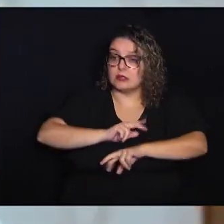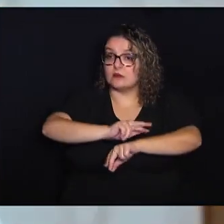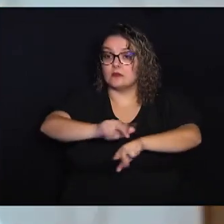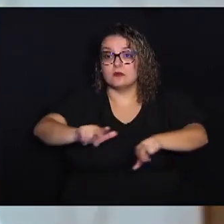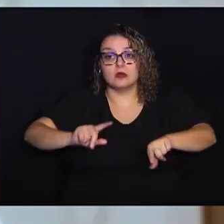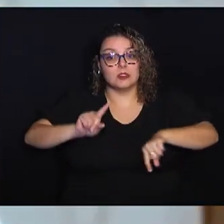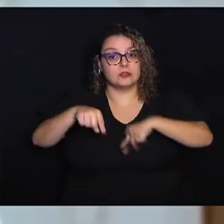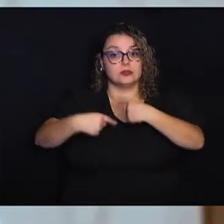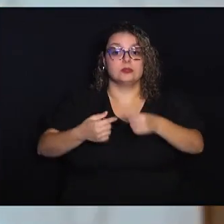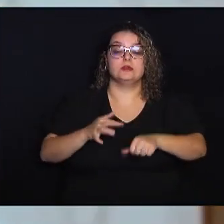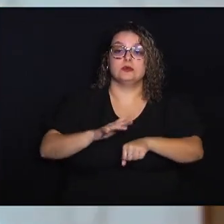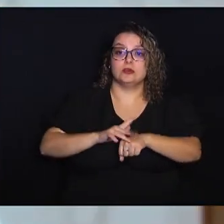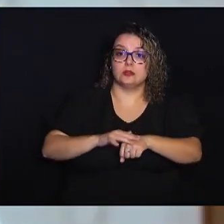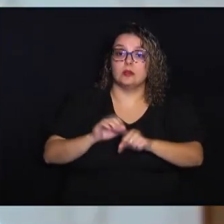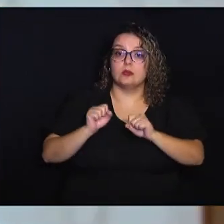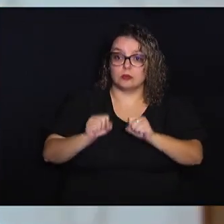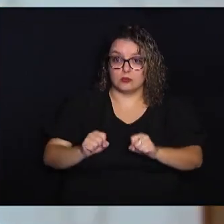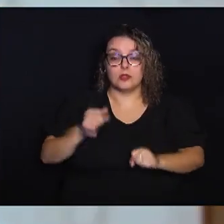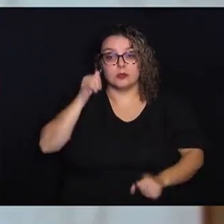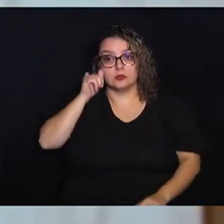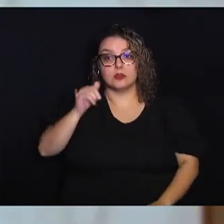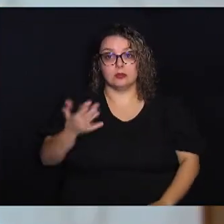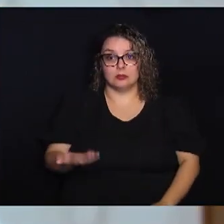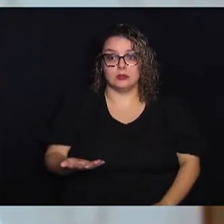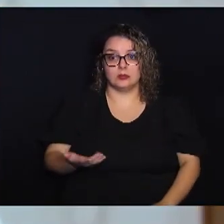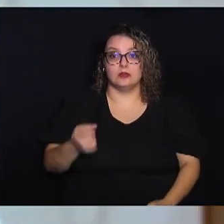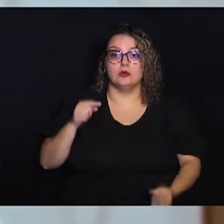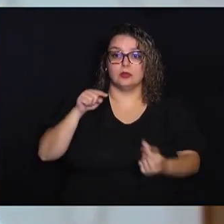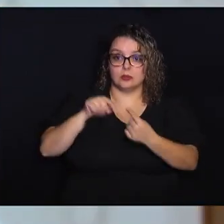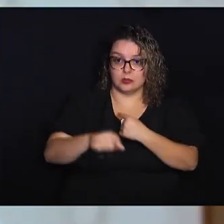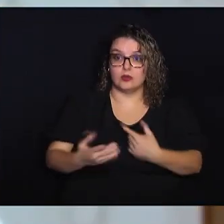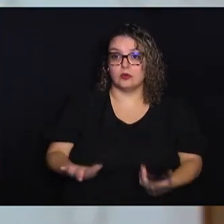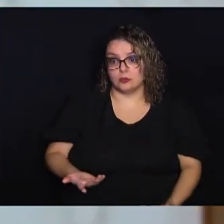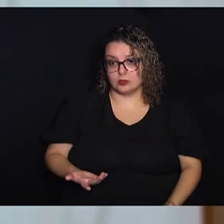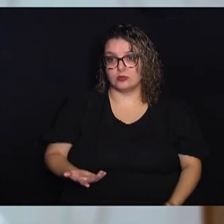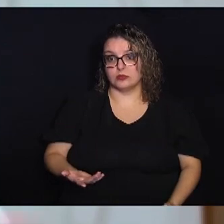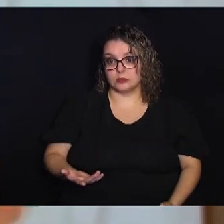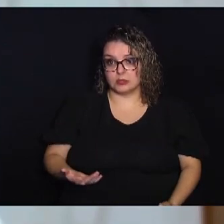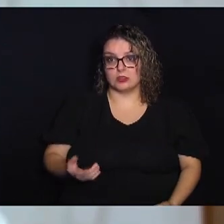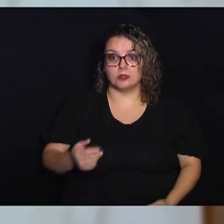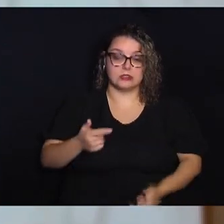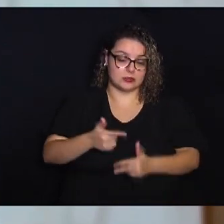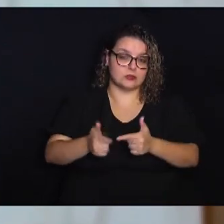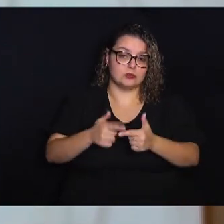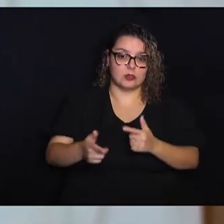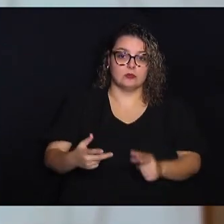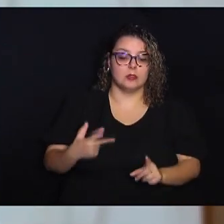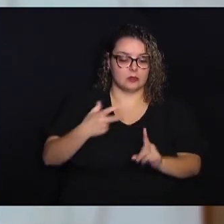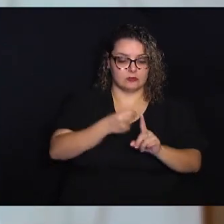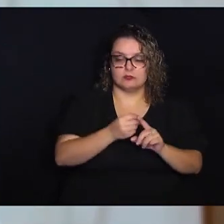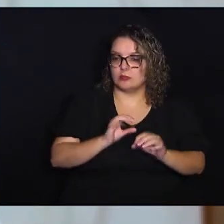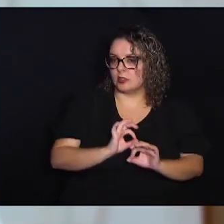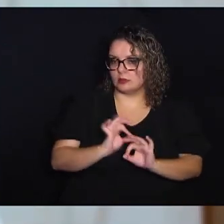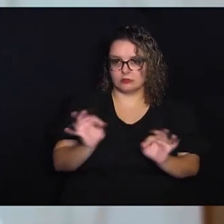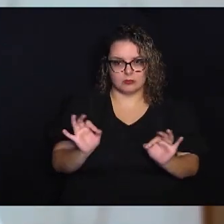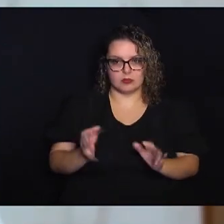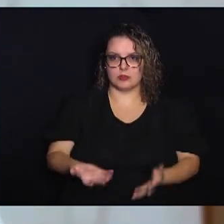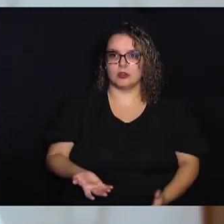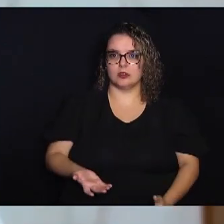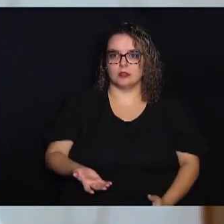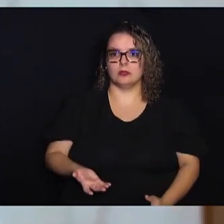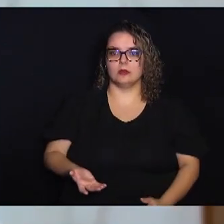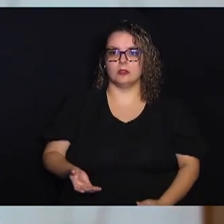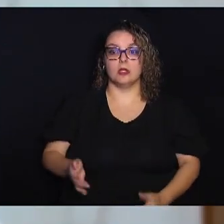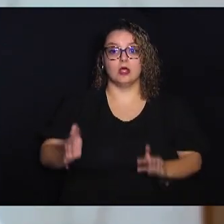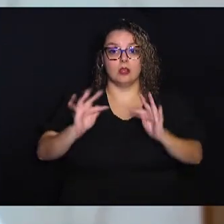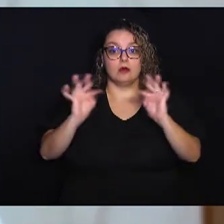outras doenças que você pode prevenir com um processo de vacinação. Você vai lá, toma sua injeção e sai ali